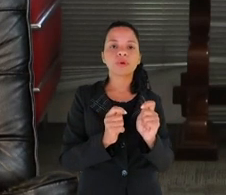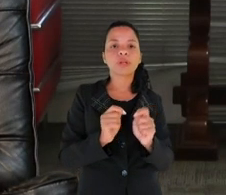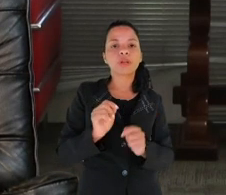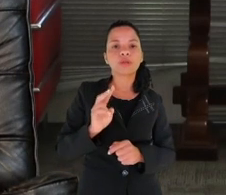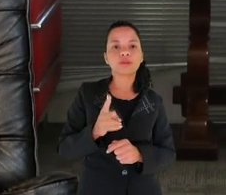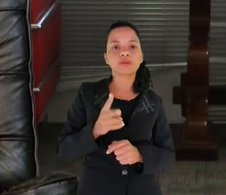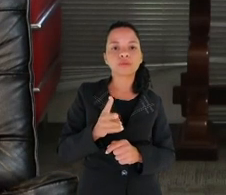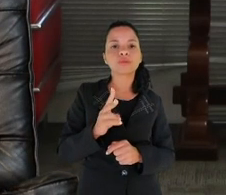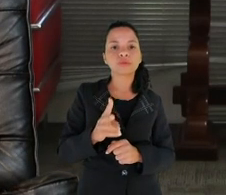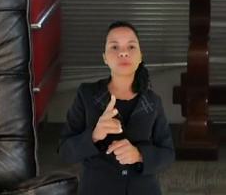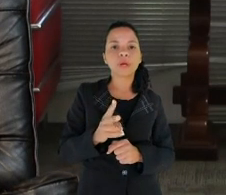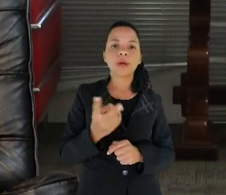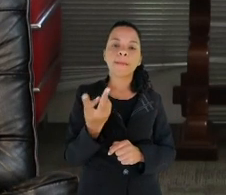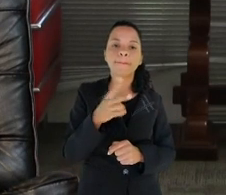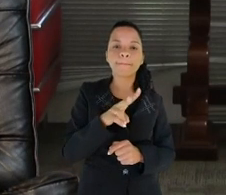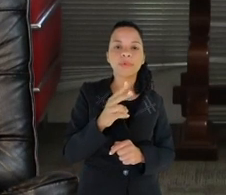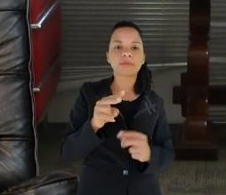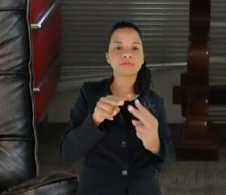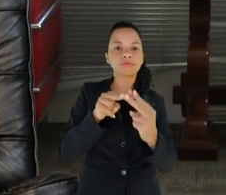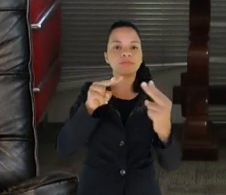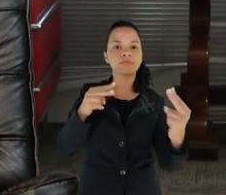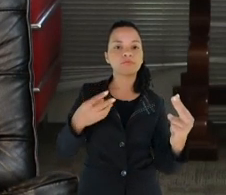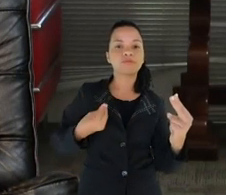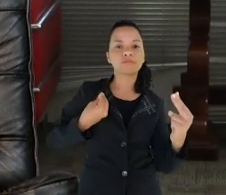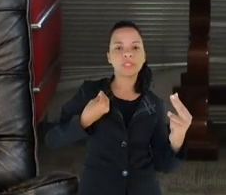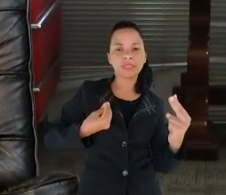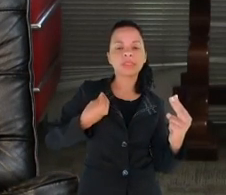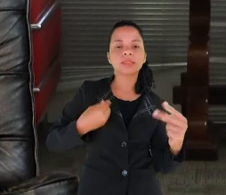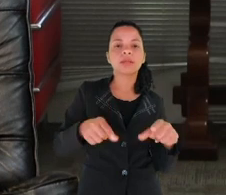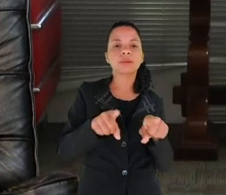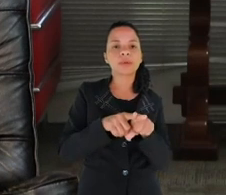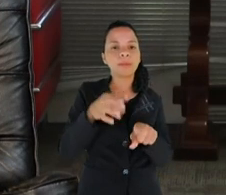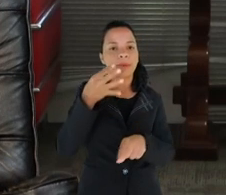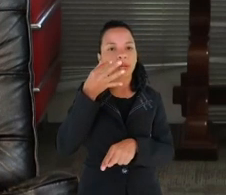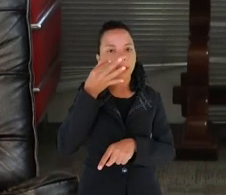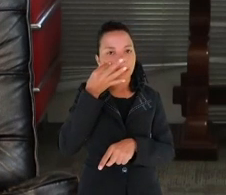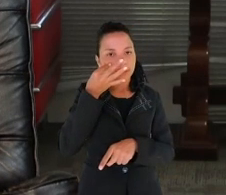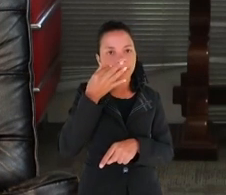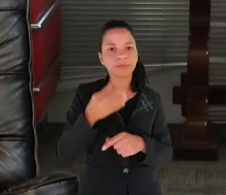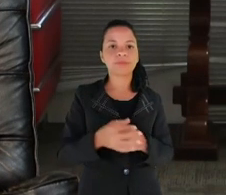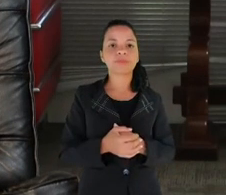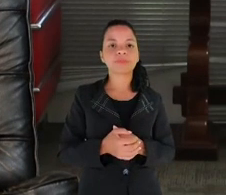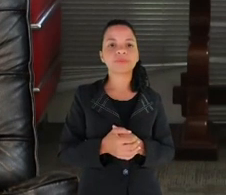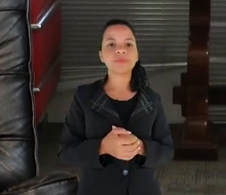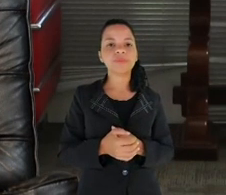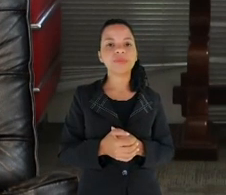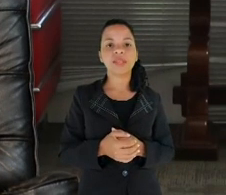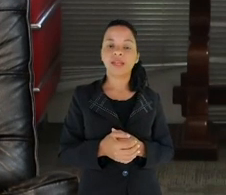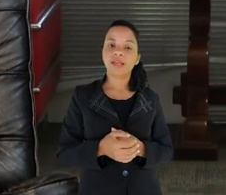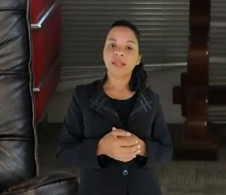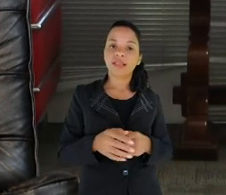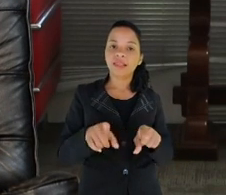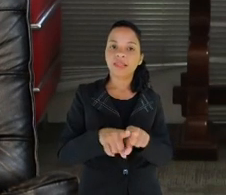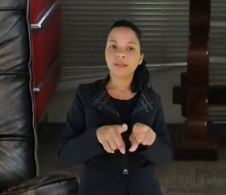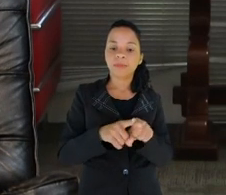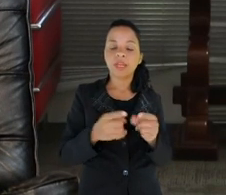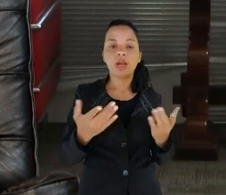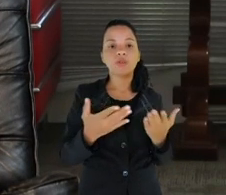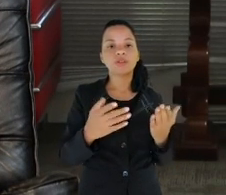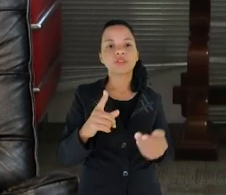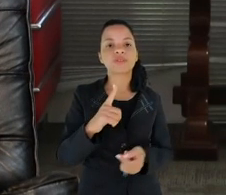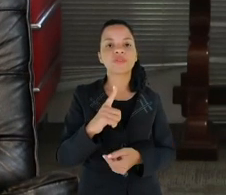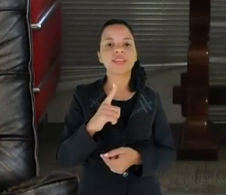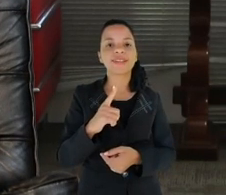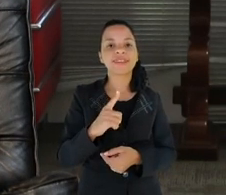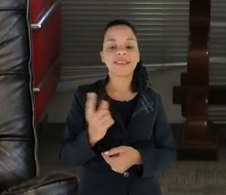híbrido, com eventos presenciais e também online em formato de videocast. Contaremos também, neste evento, com a presença da